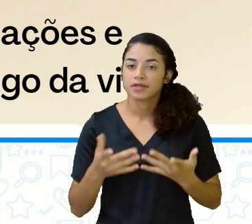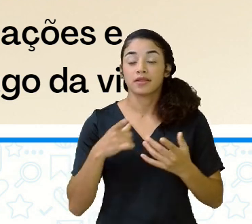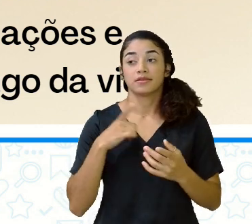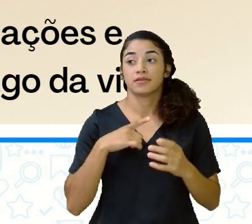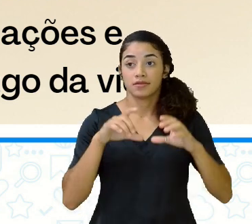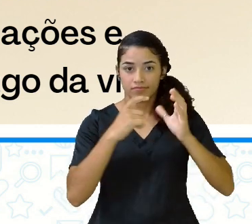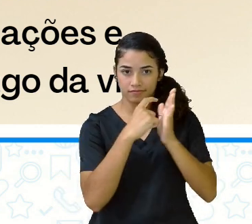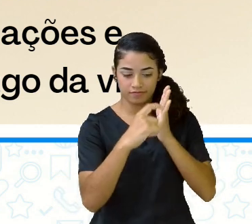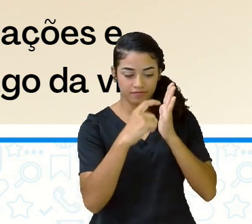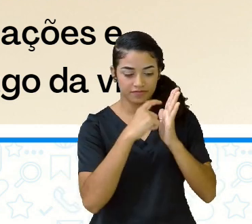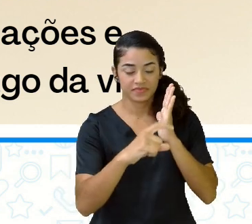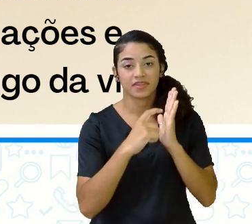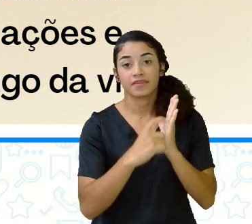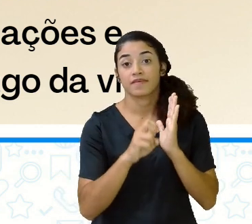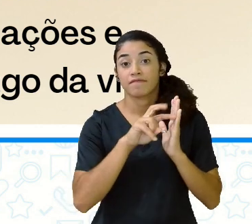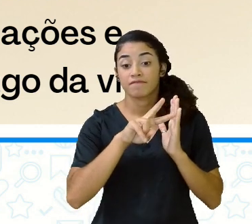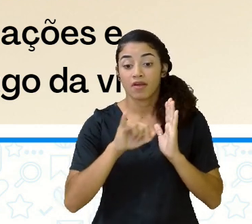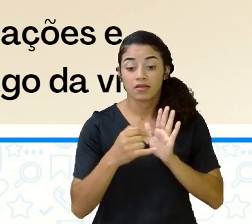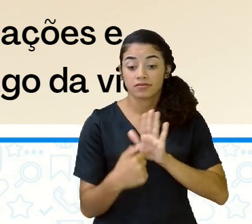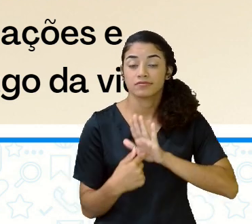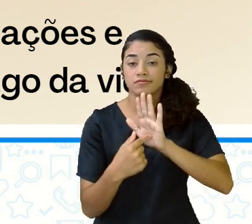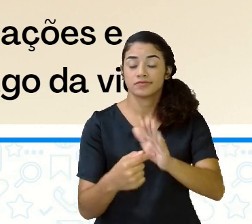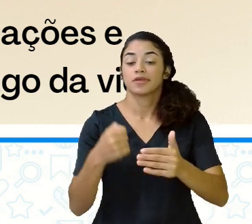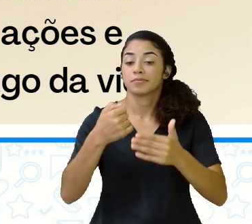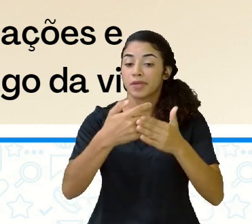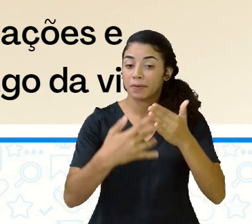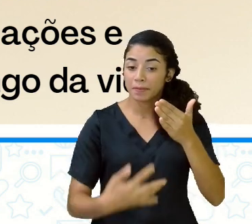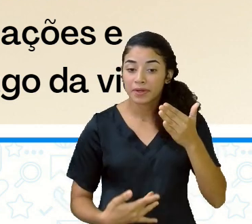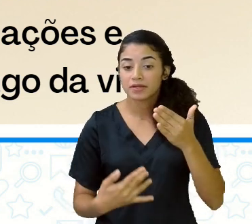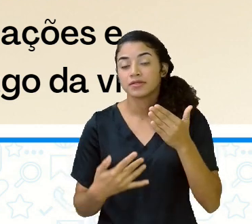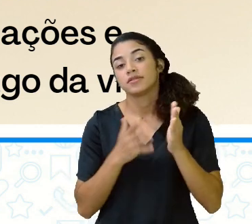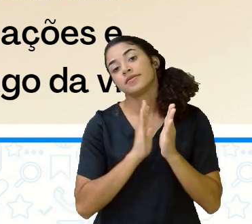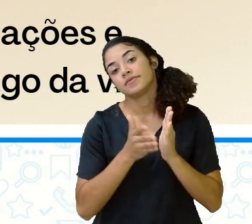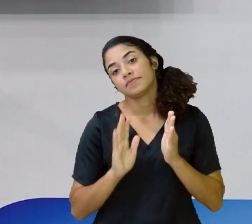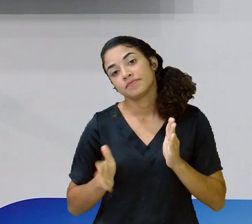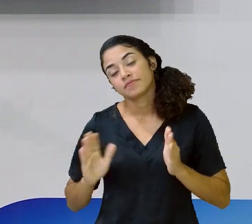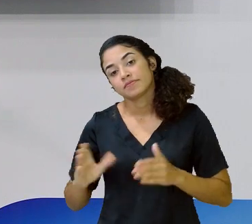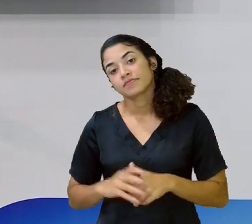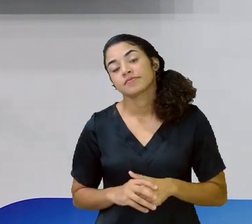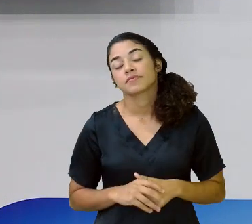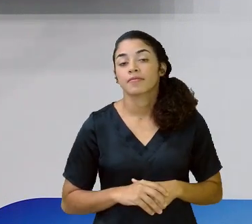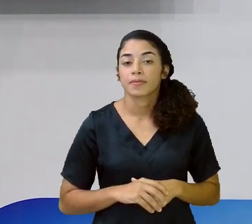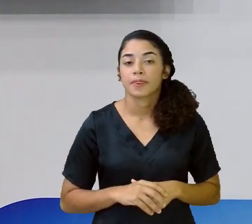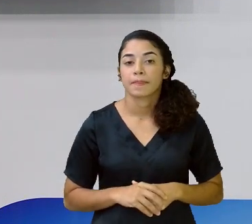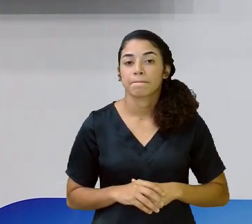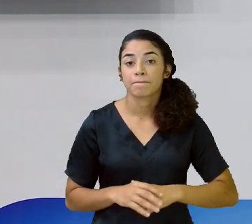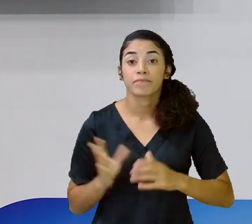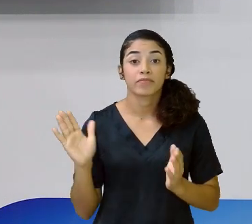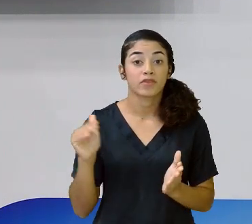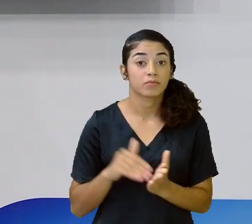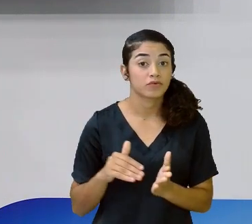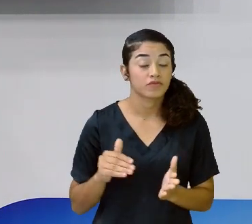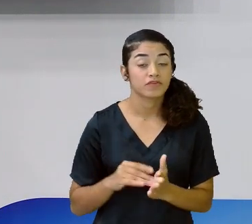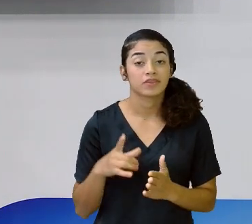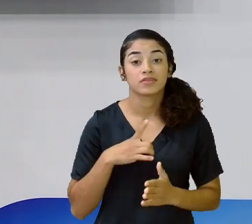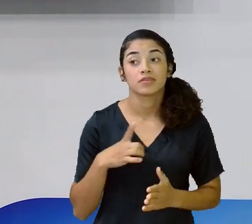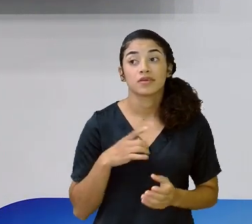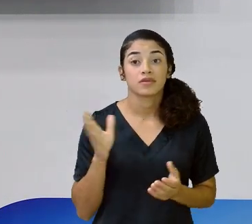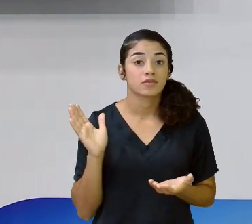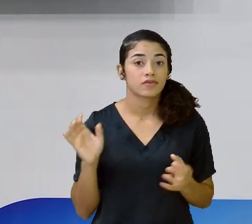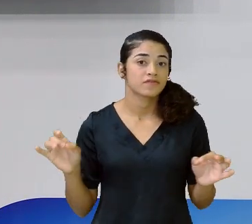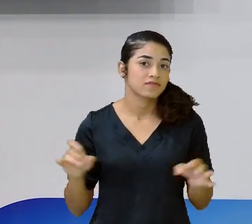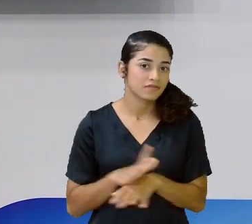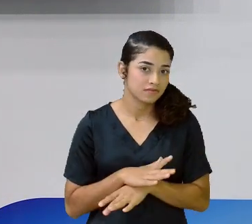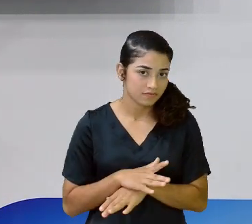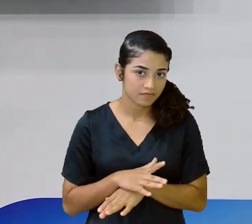do texto, que vai apresentar essa sequência de relatos todinha que eu contei aqui para vocês. E, por fim, vai ter a conclusão,